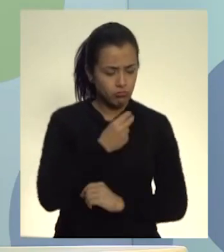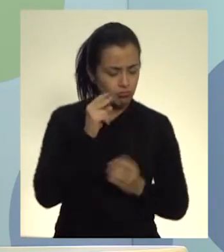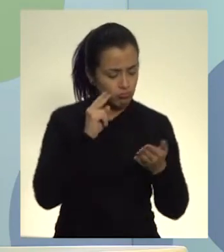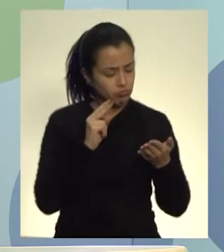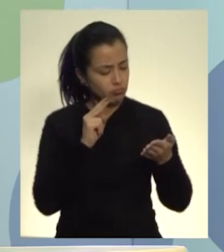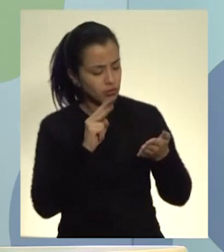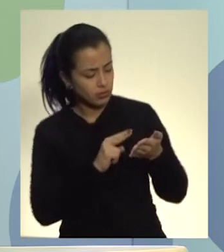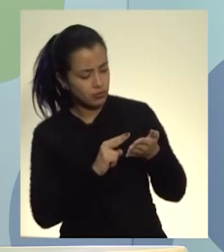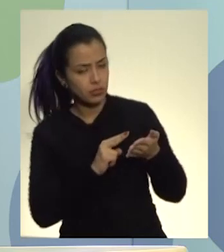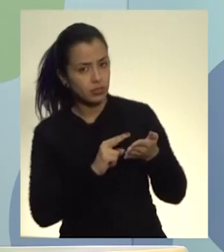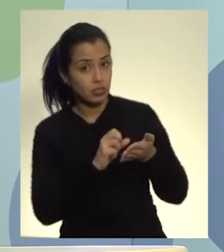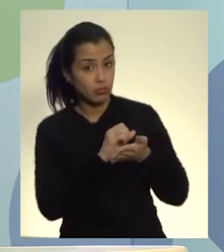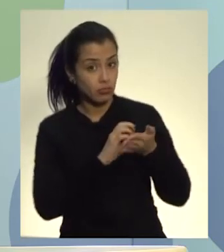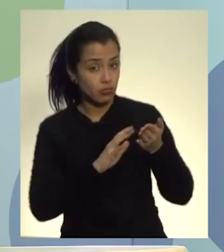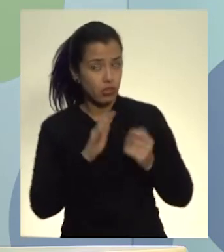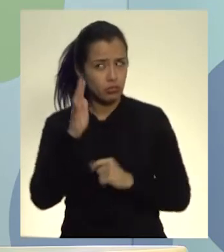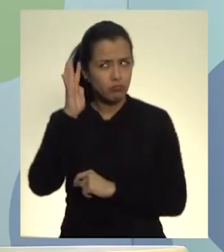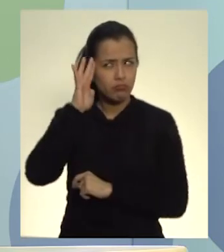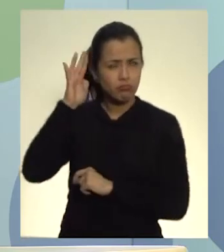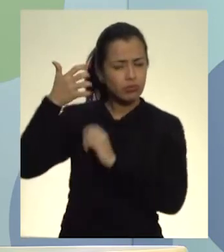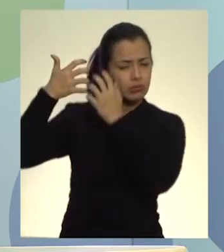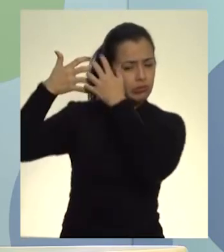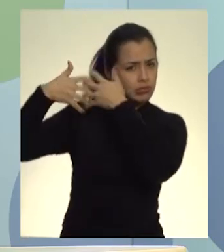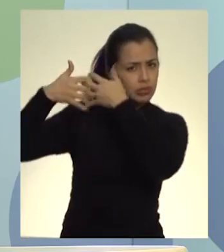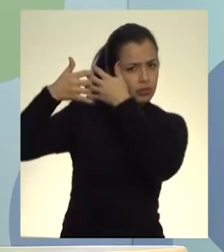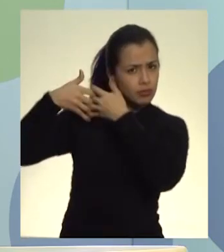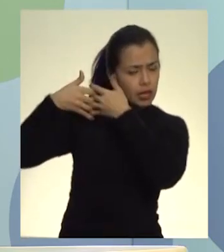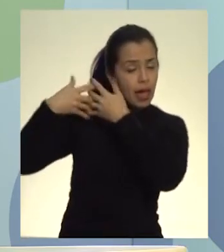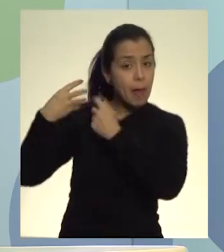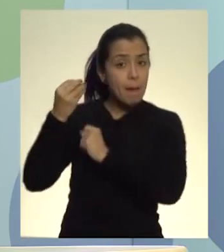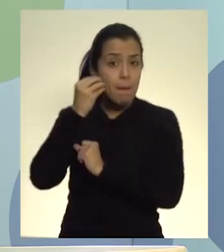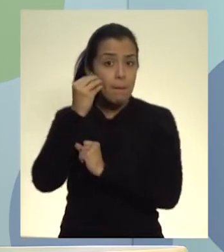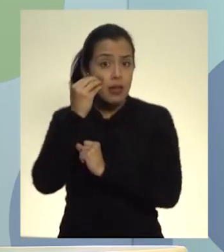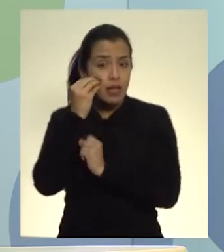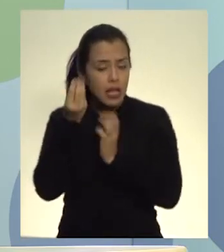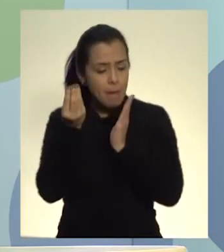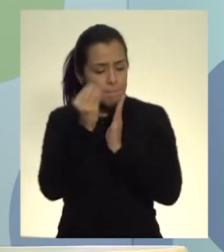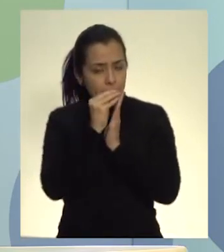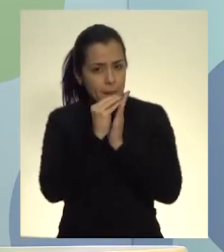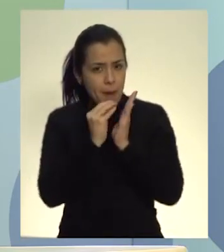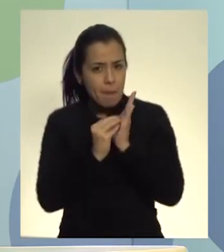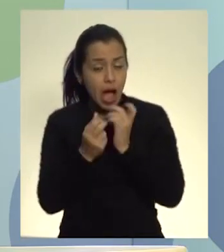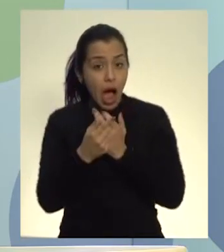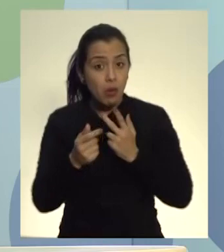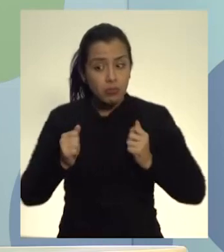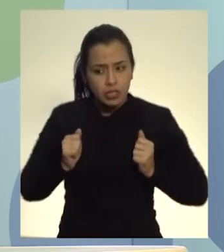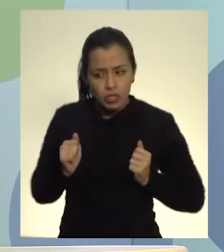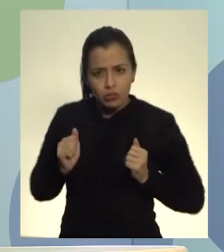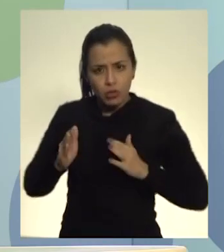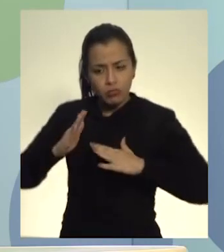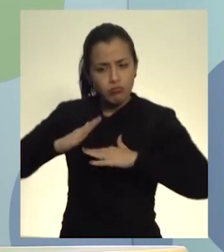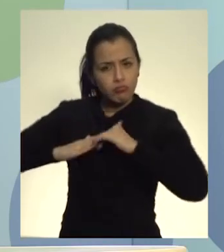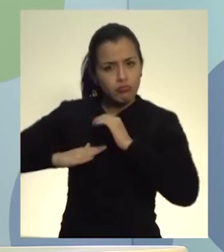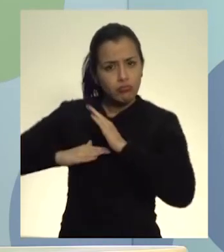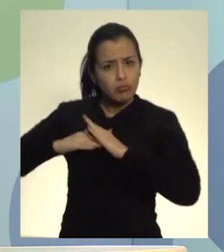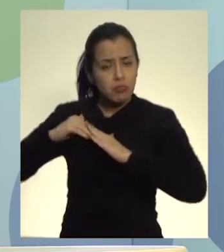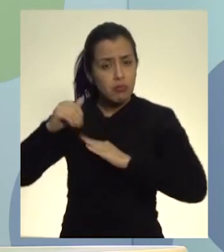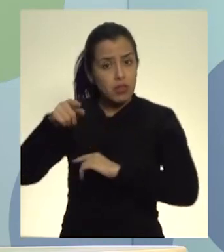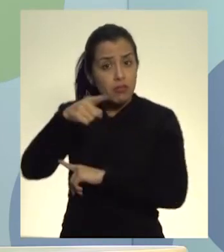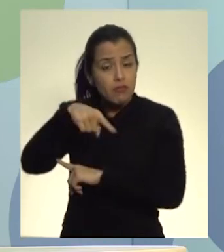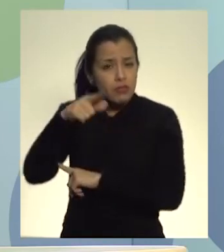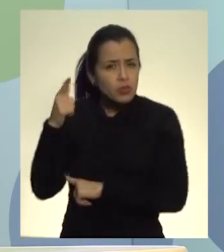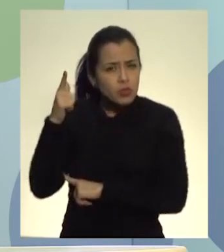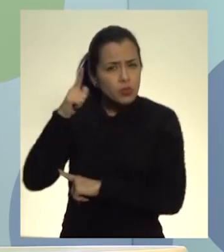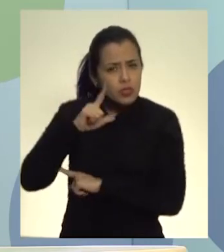de reflexão e tentar construir algumas ações para que vocês consigam ir aprimorando,